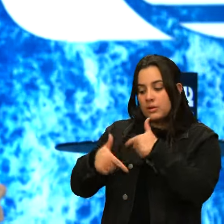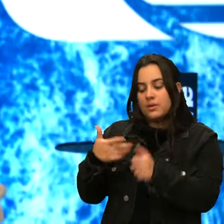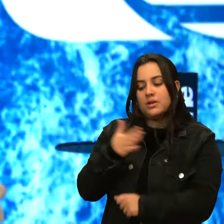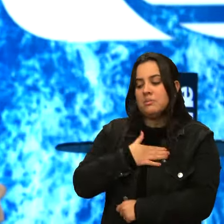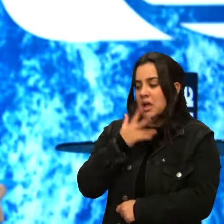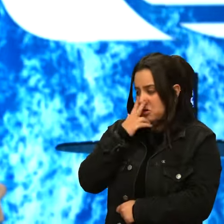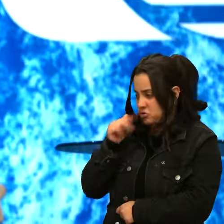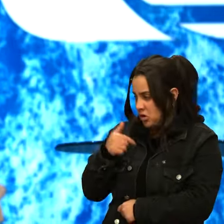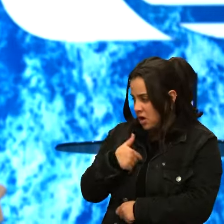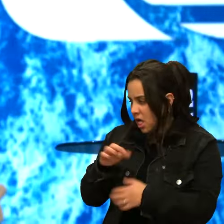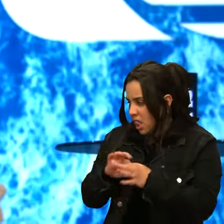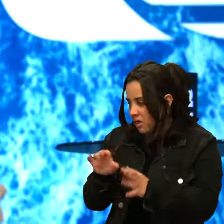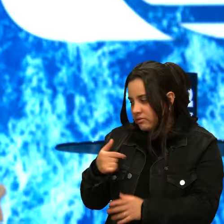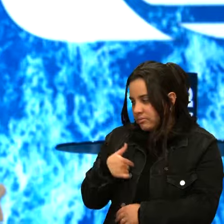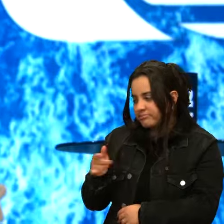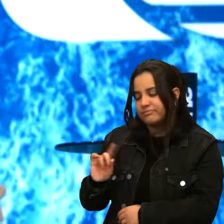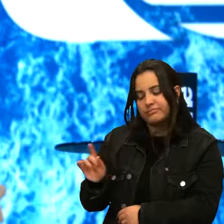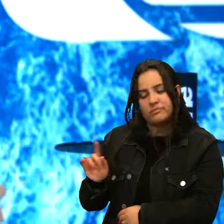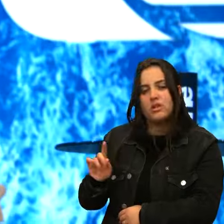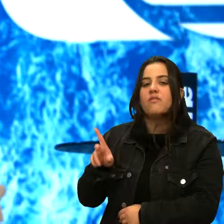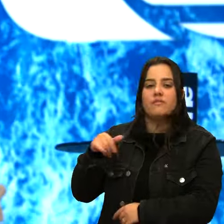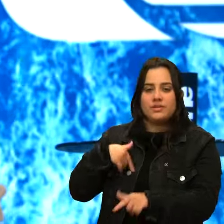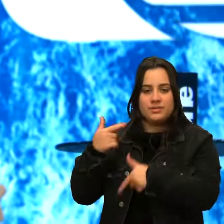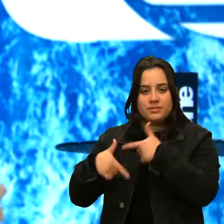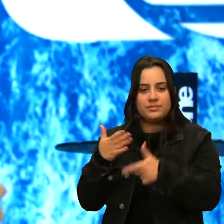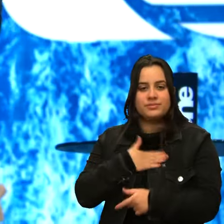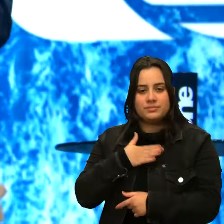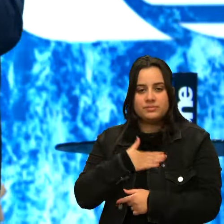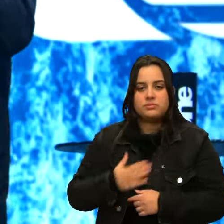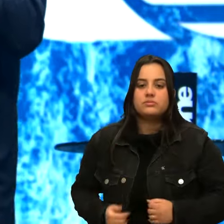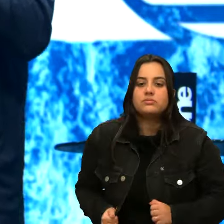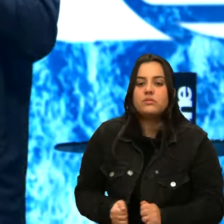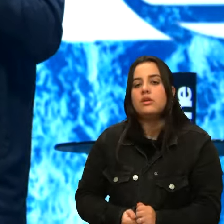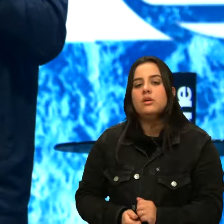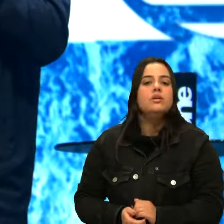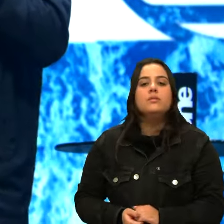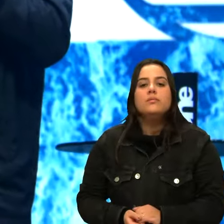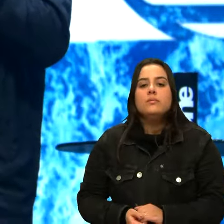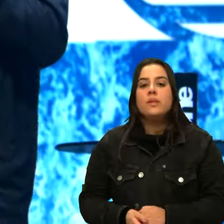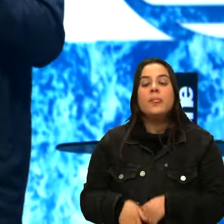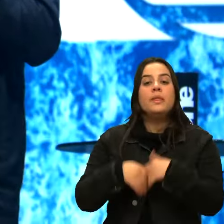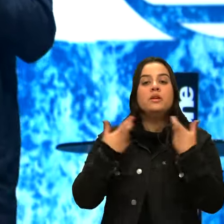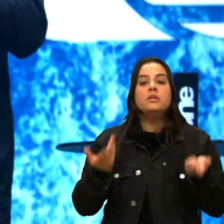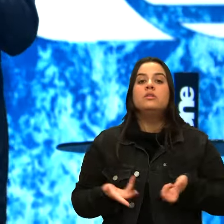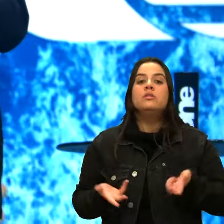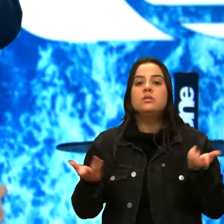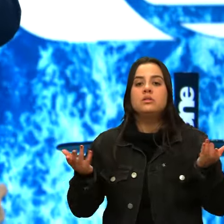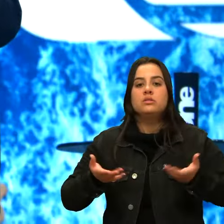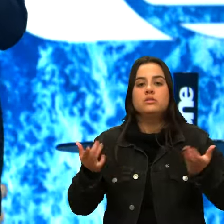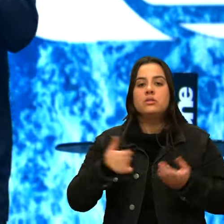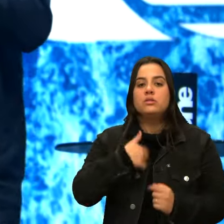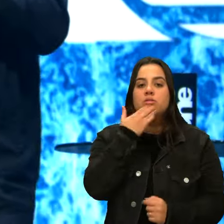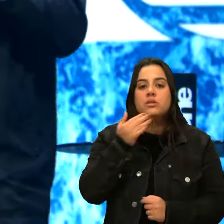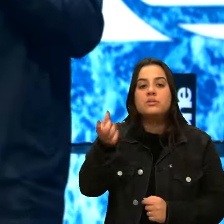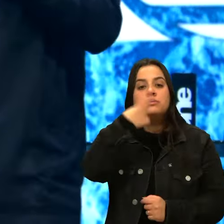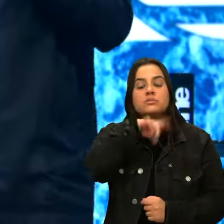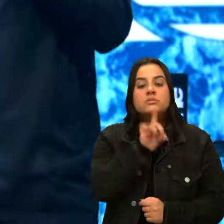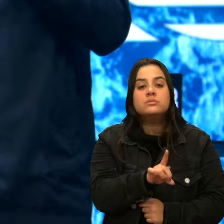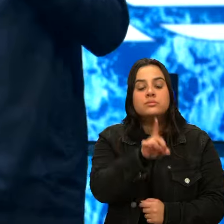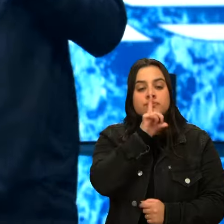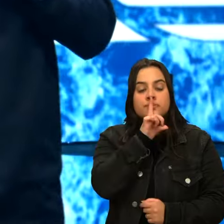que ia se livrar de mim nos jovens e aí veio trabalhar comigo, olha só. Tá? Então, agora eu vou pedir para você fazer